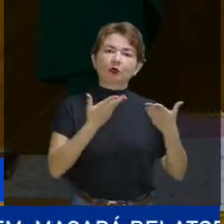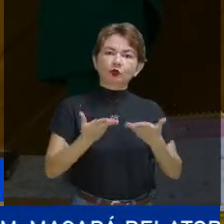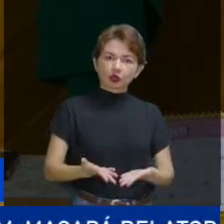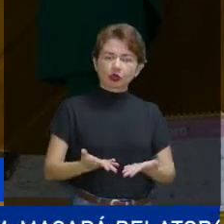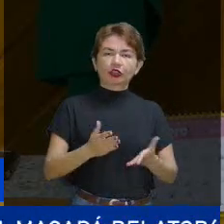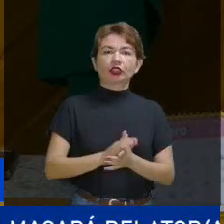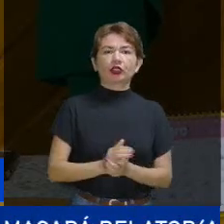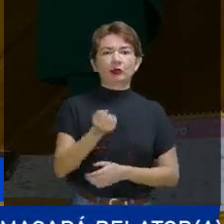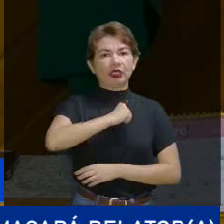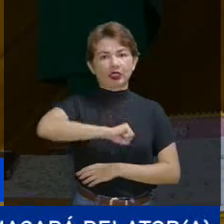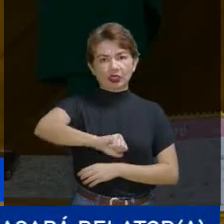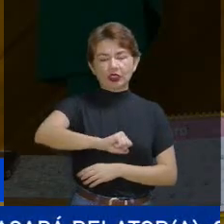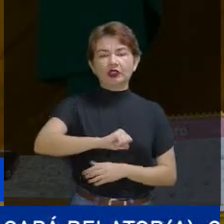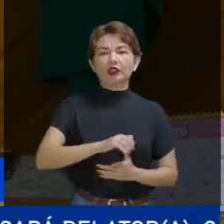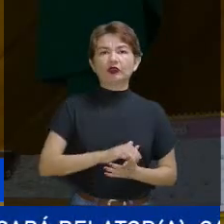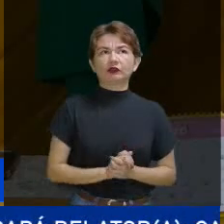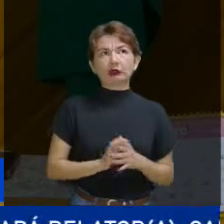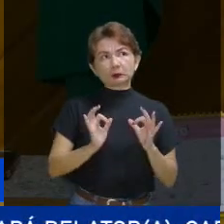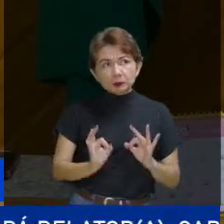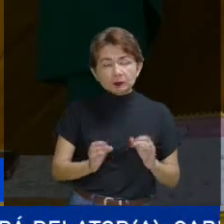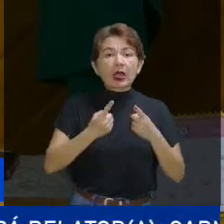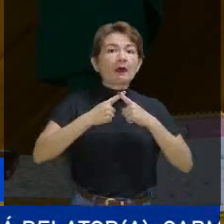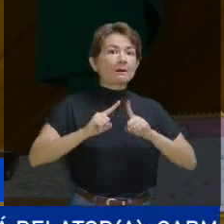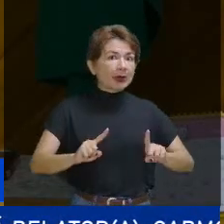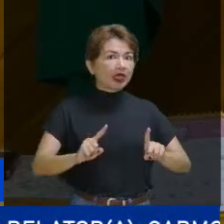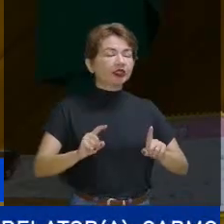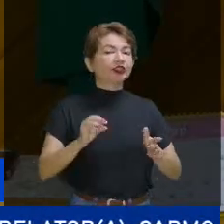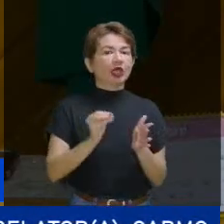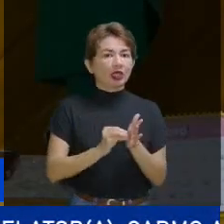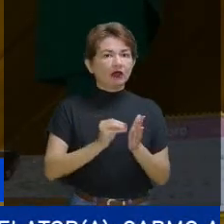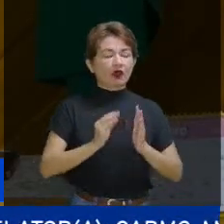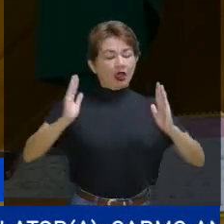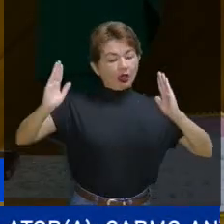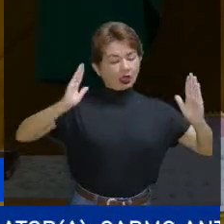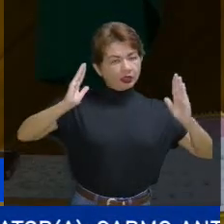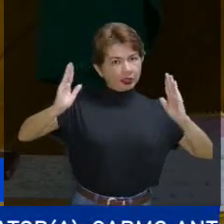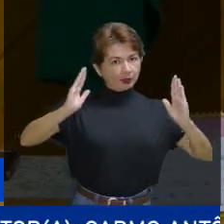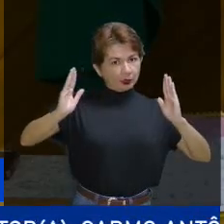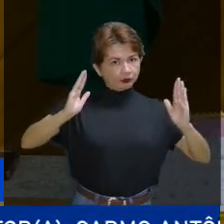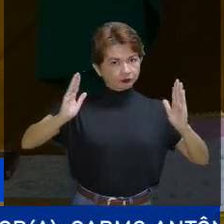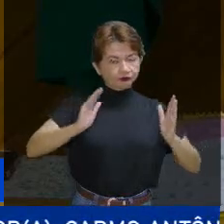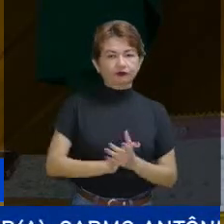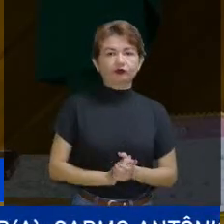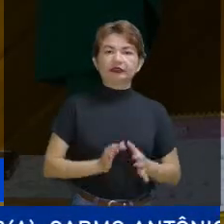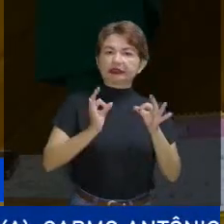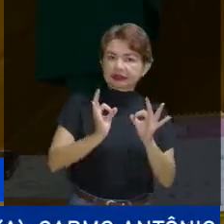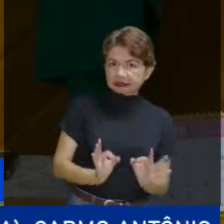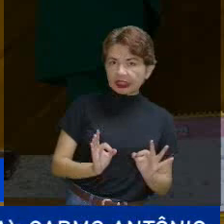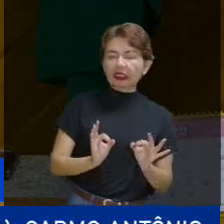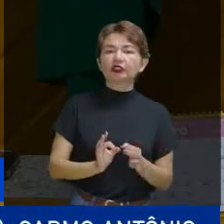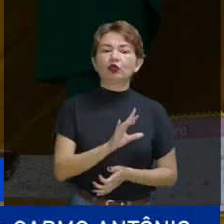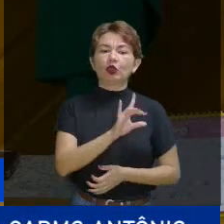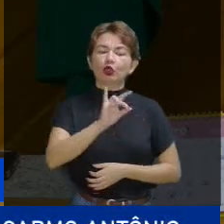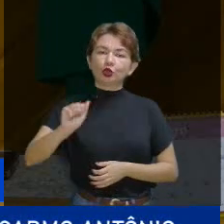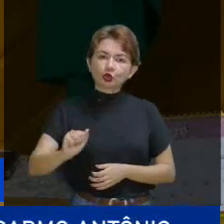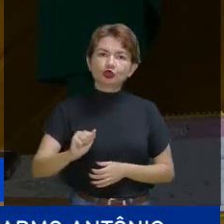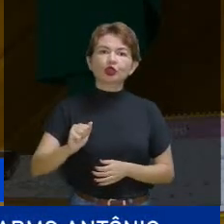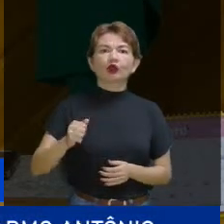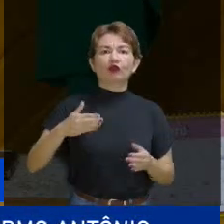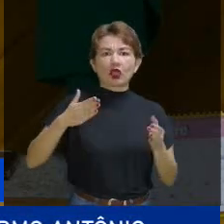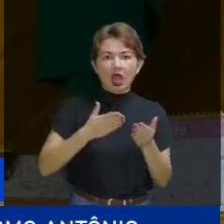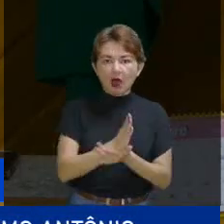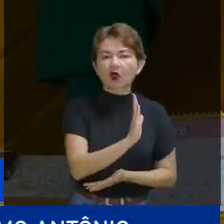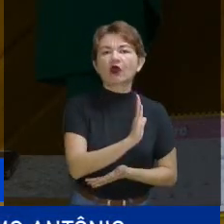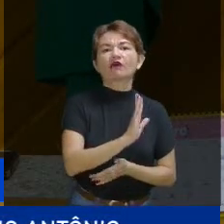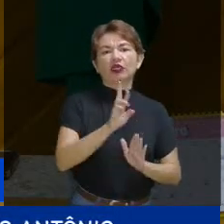foi trazida aqui pela defesa é coerente, mas falta esse marco temporal que é decisivo, que é a data em que foi